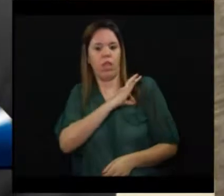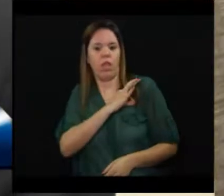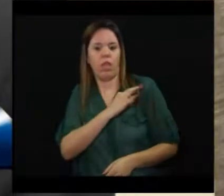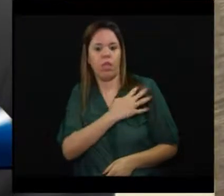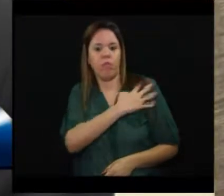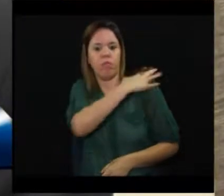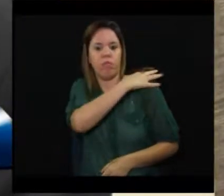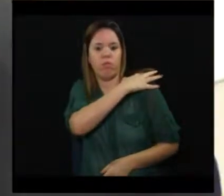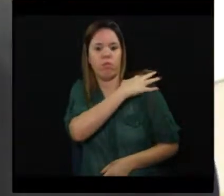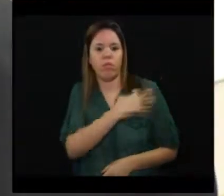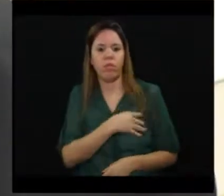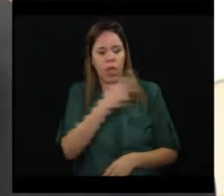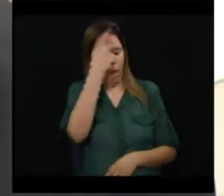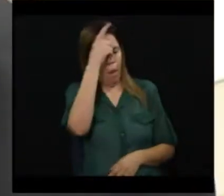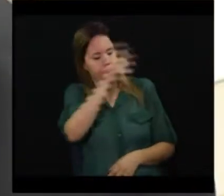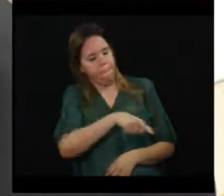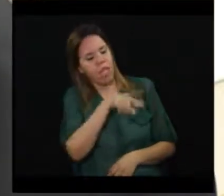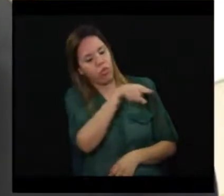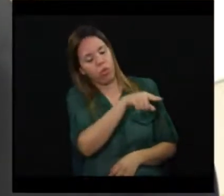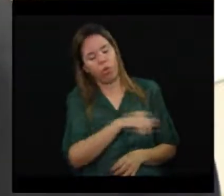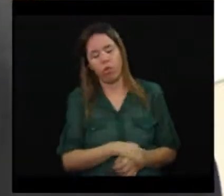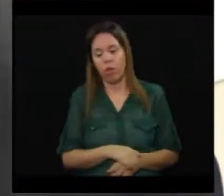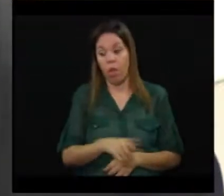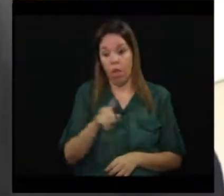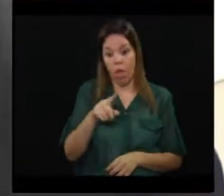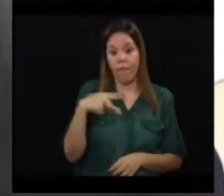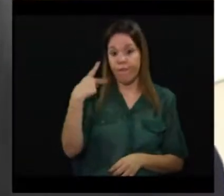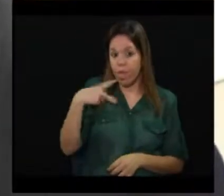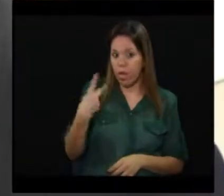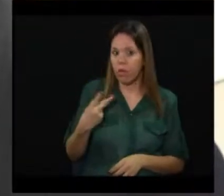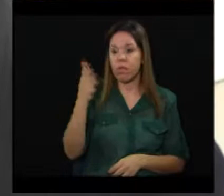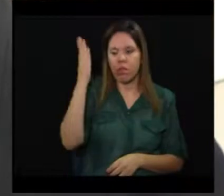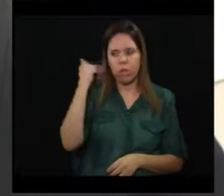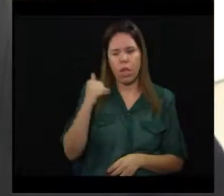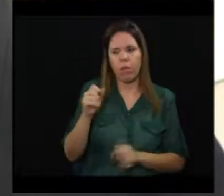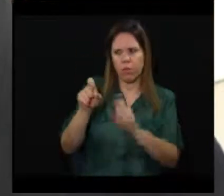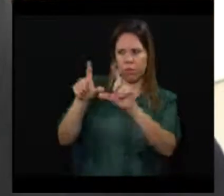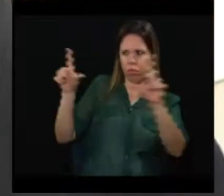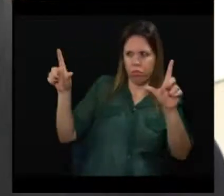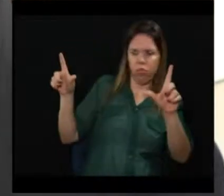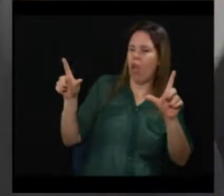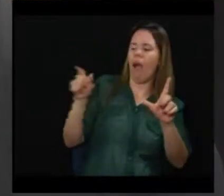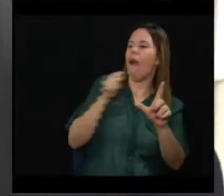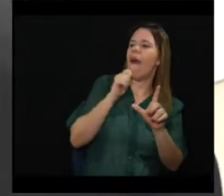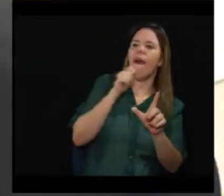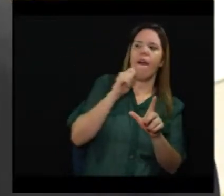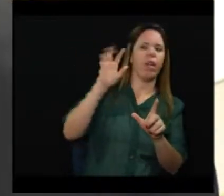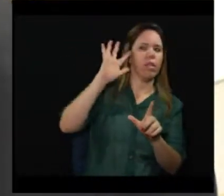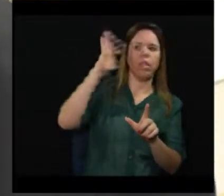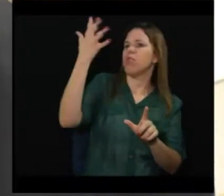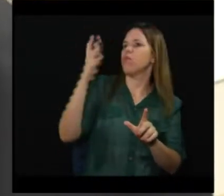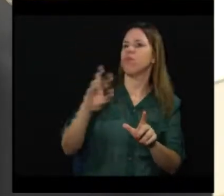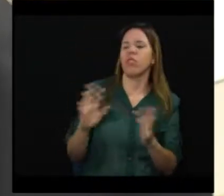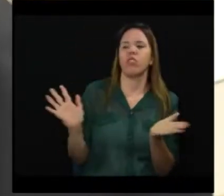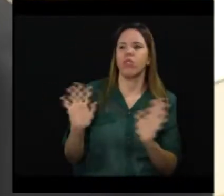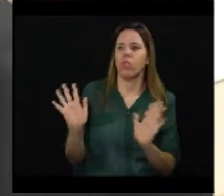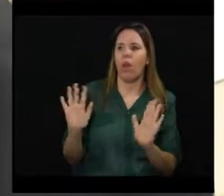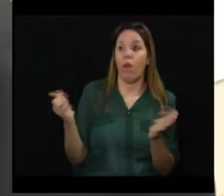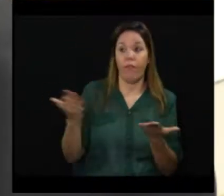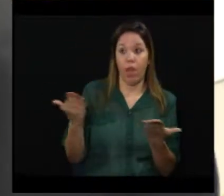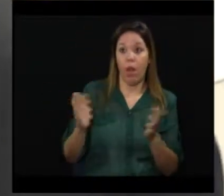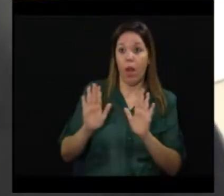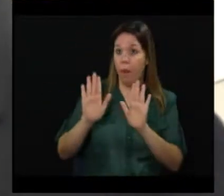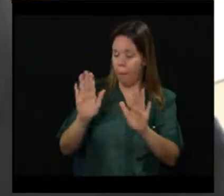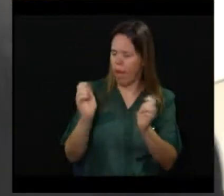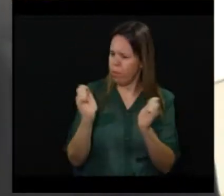pessoa que a importunou. O parlamentar admite que o cartaz pode até não parecer a solução mais efetiva num primeiro momento, mas